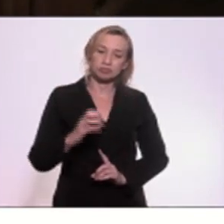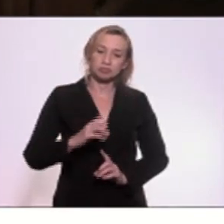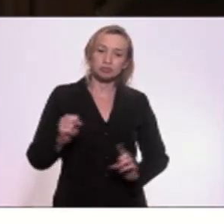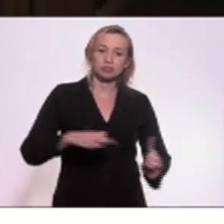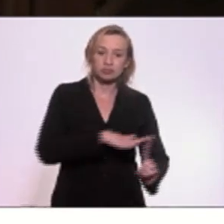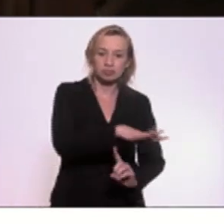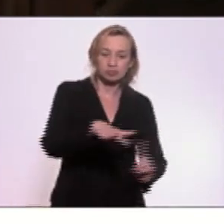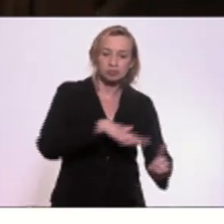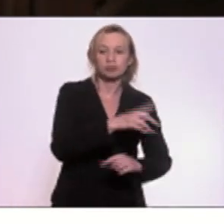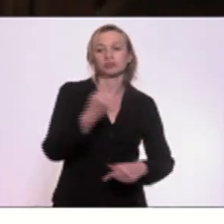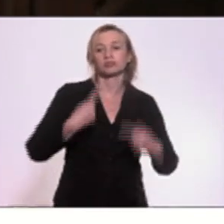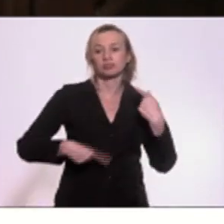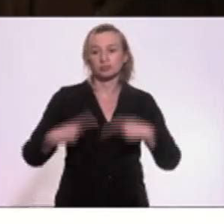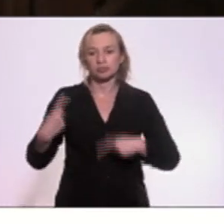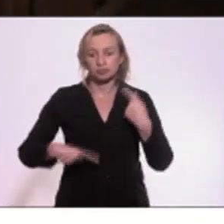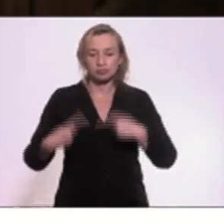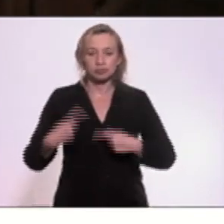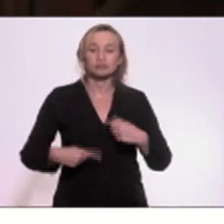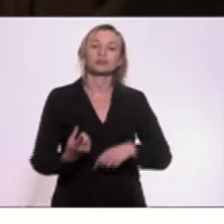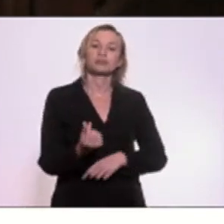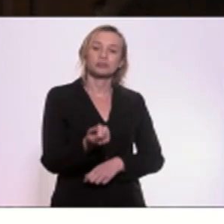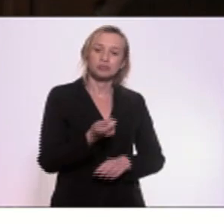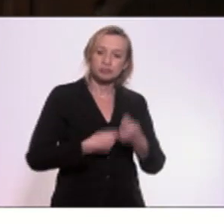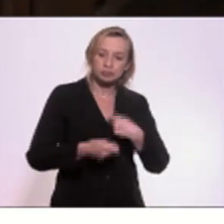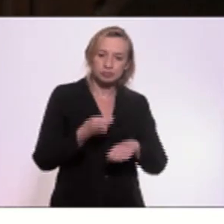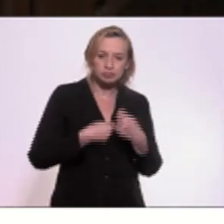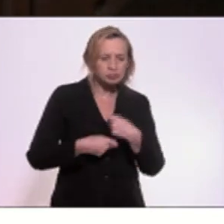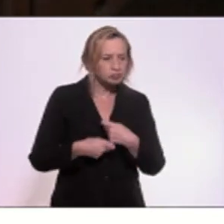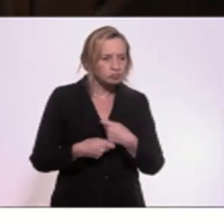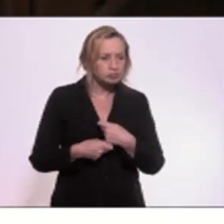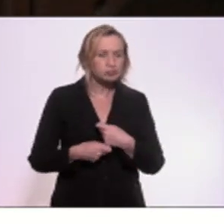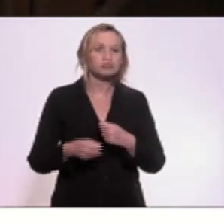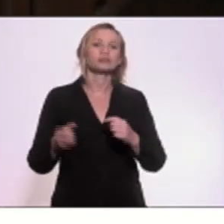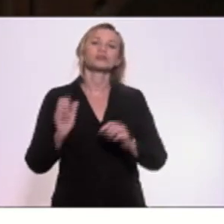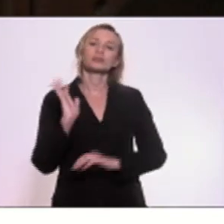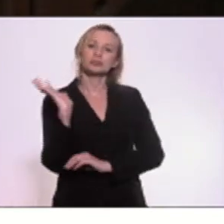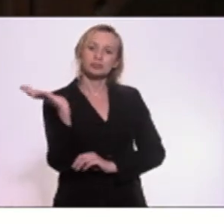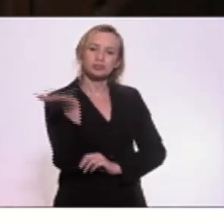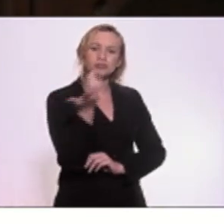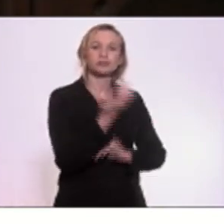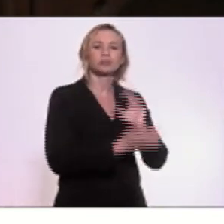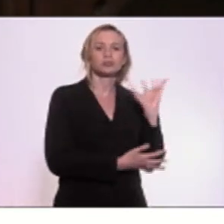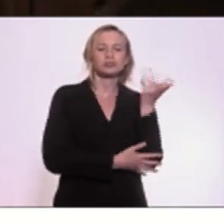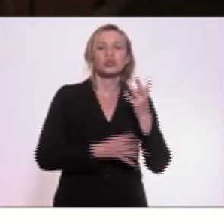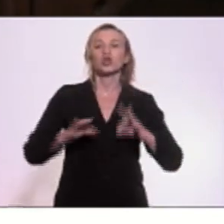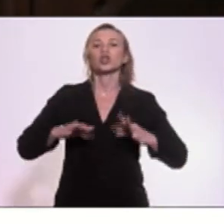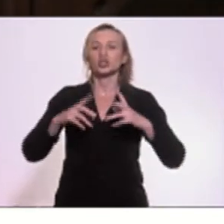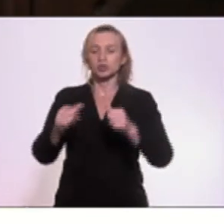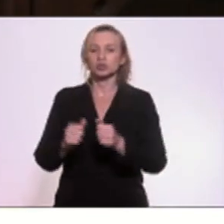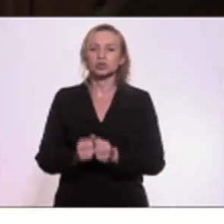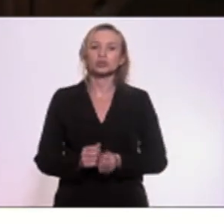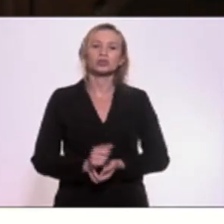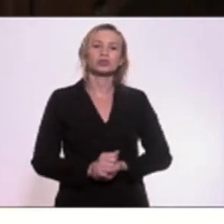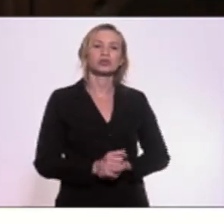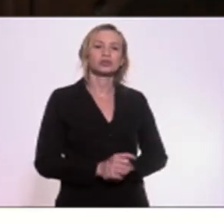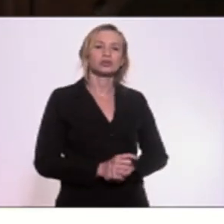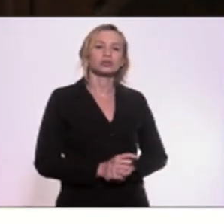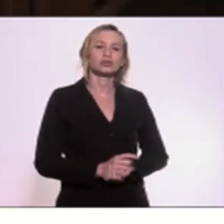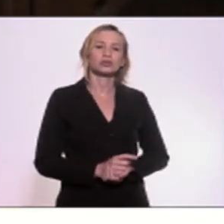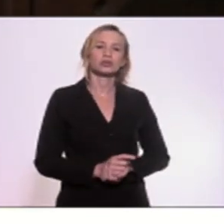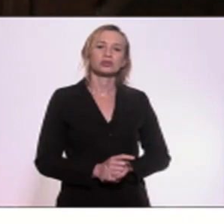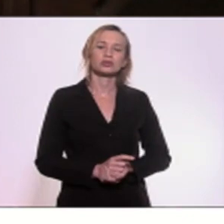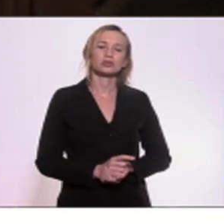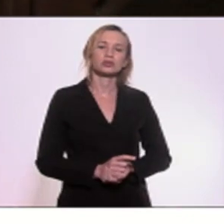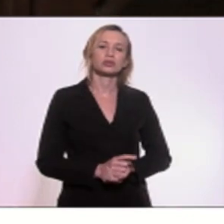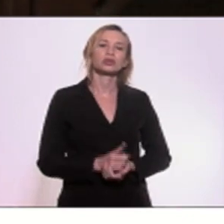social, político, econômico, ambiental, de tudo aquilo que diga respeito exatamente